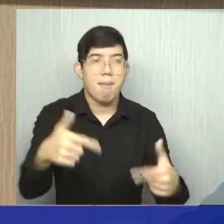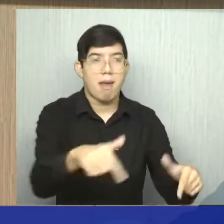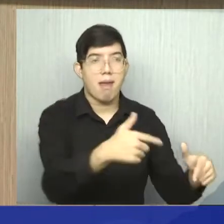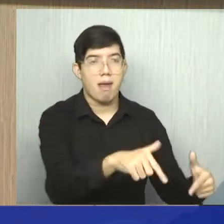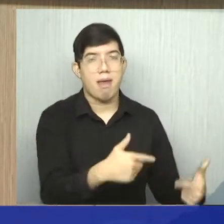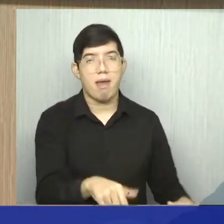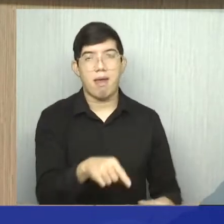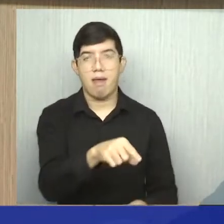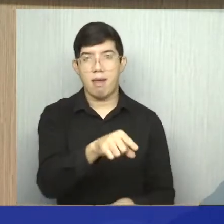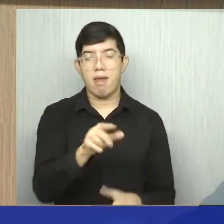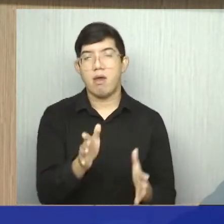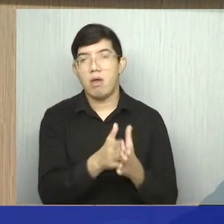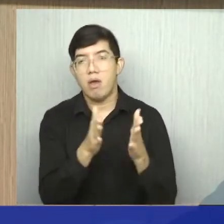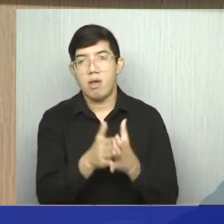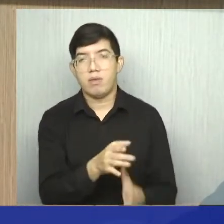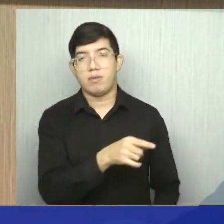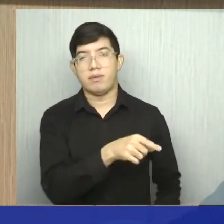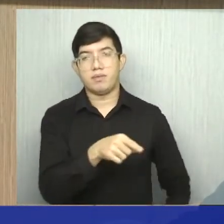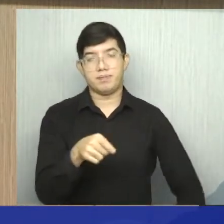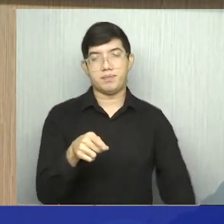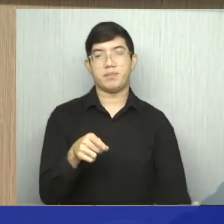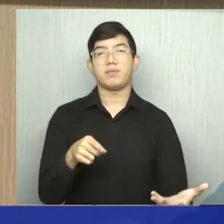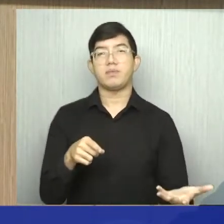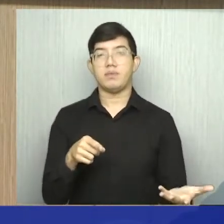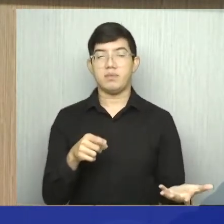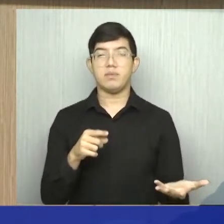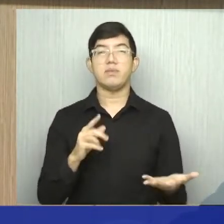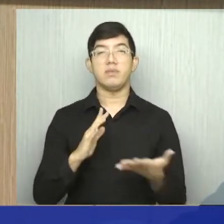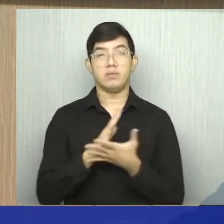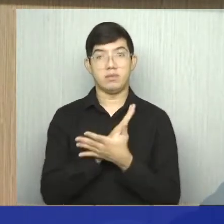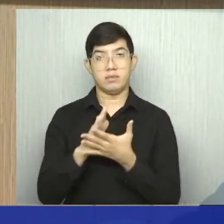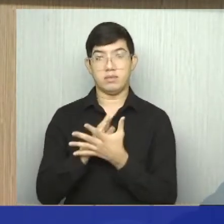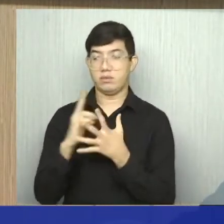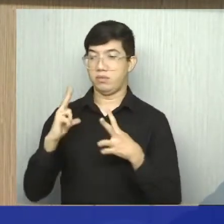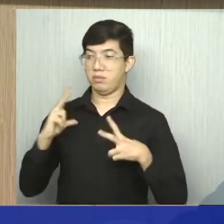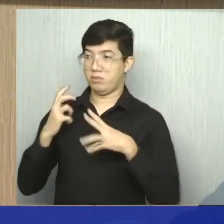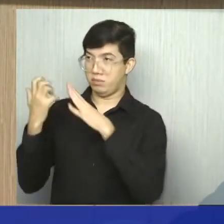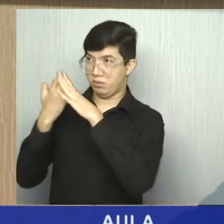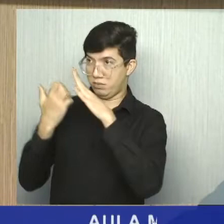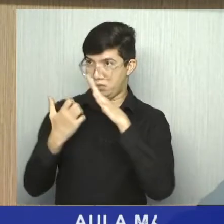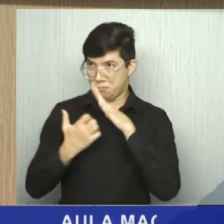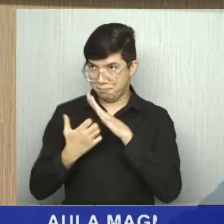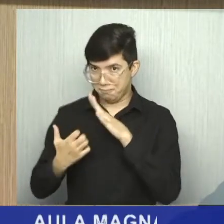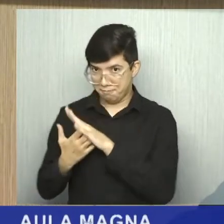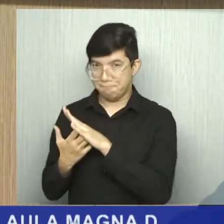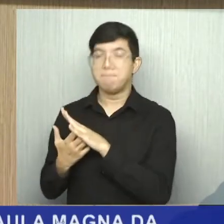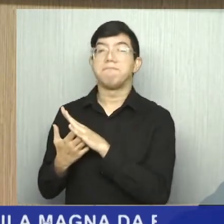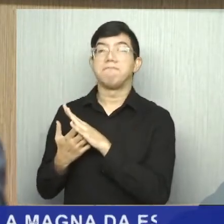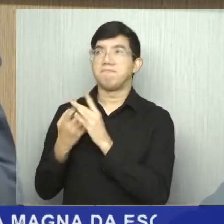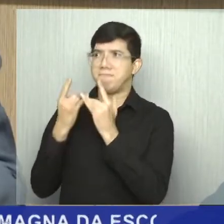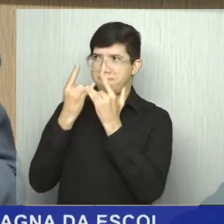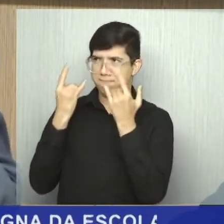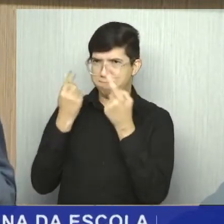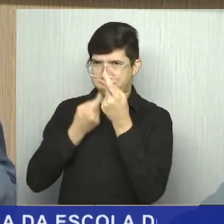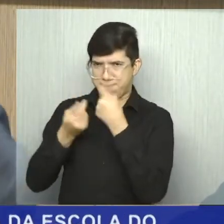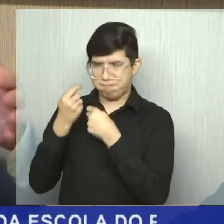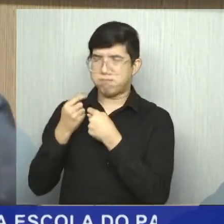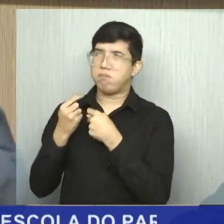de fundos de pensão, que são os maiores capitalistas hoje do mundo, o maior ativo financeiro do mundo, comparado relativamente, eles atuam no